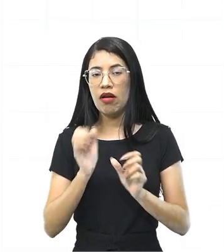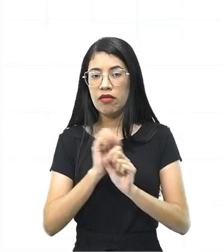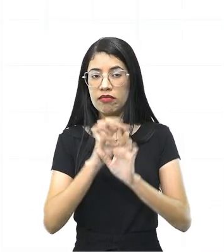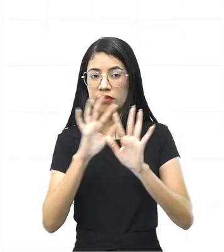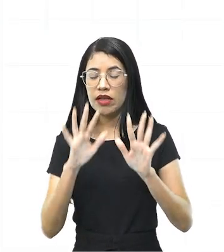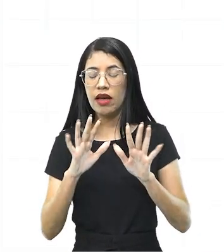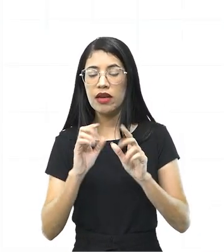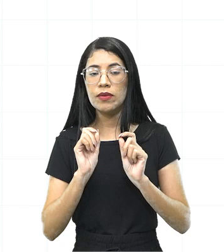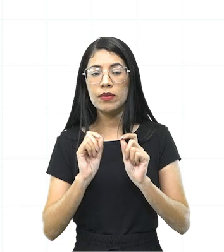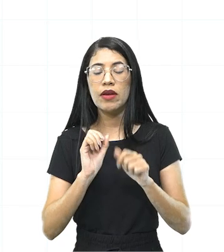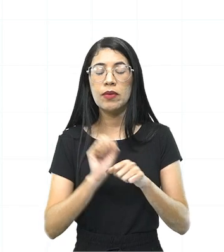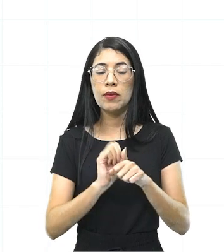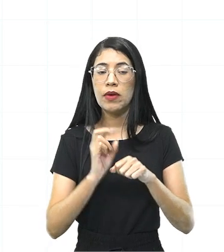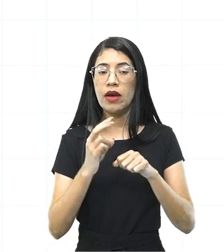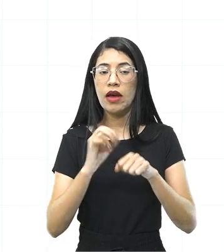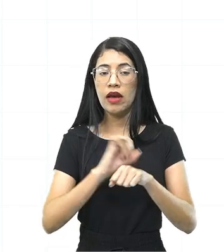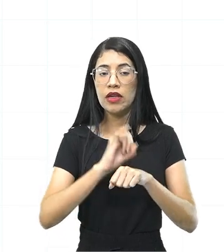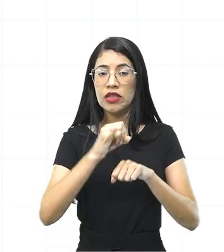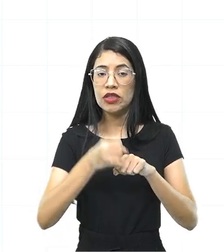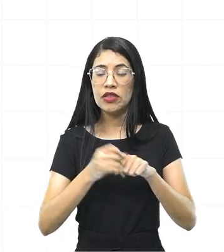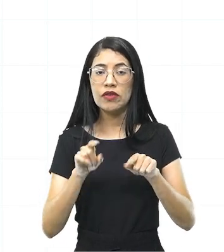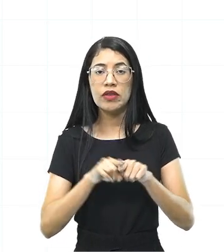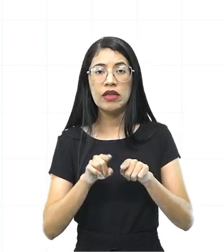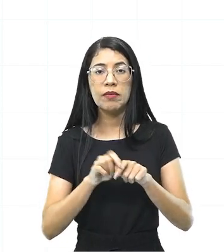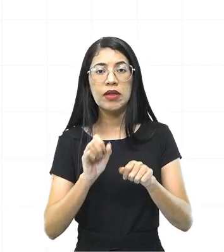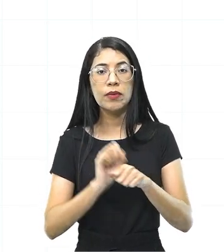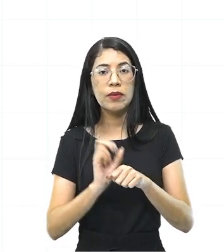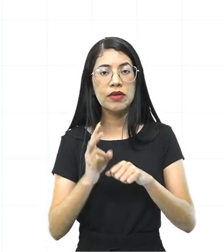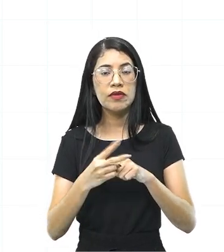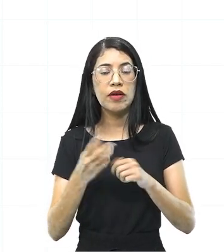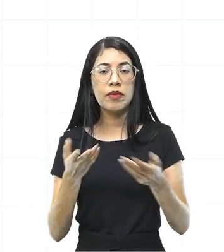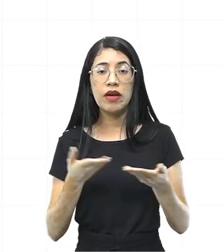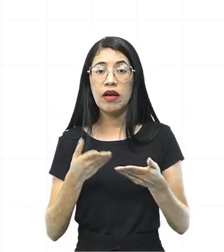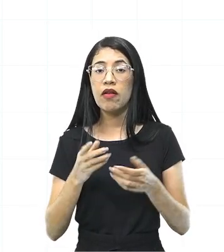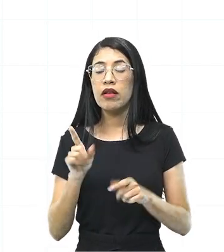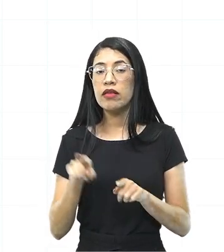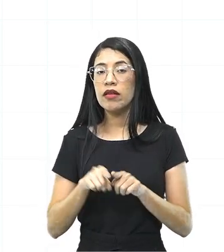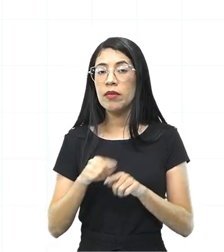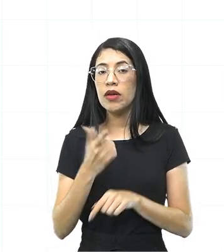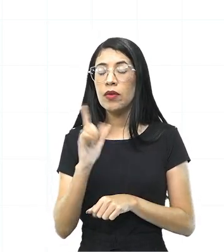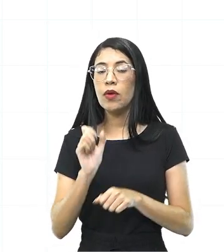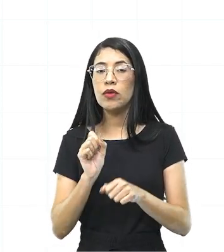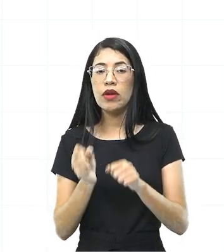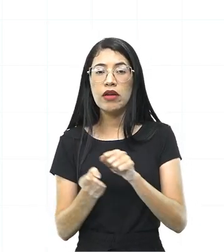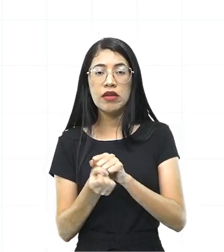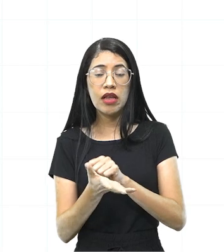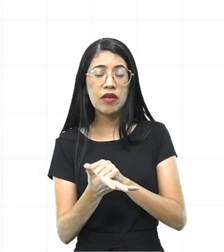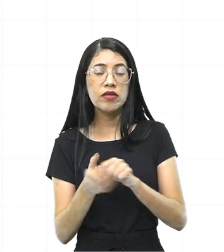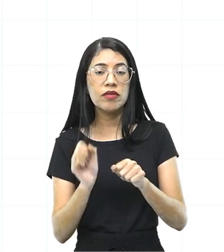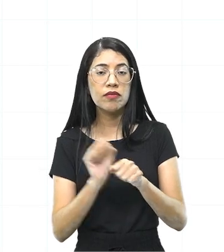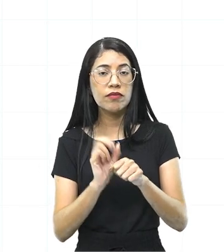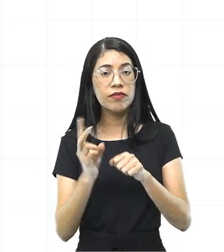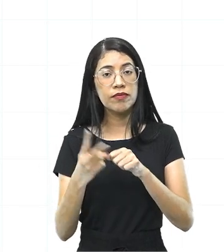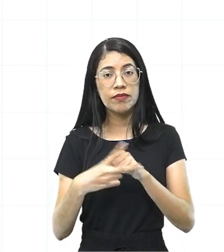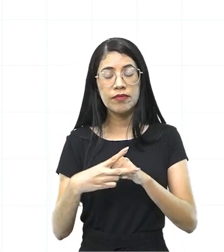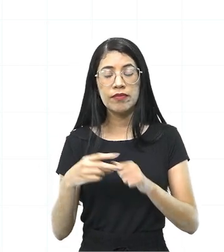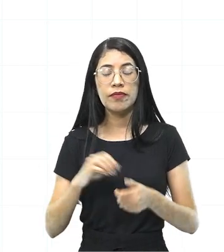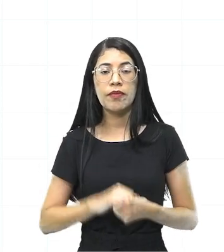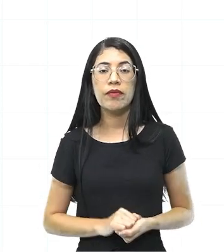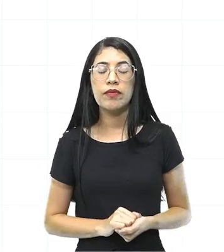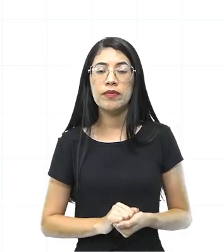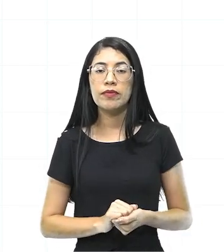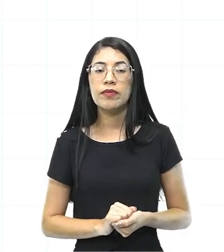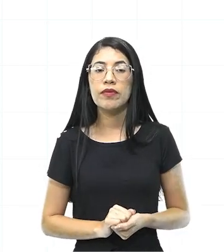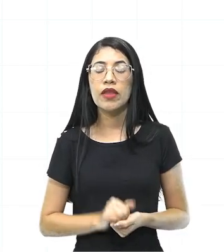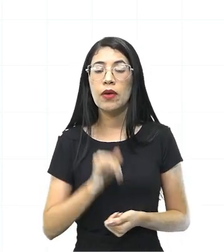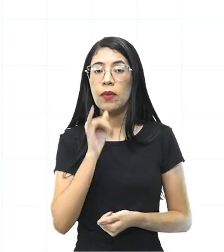questão do adjetivo e de um assunto que nós vamos ver agora, que são as locuções adverbiais, né?